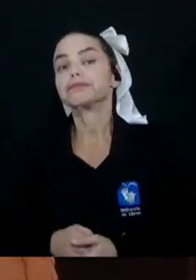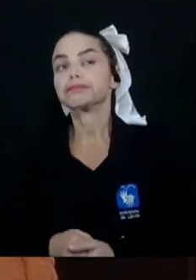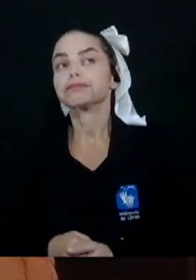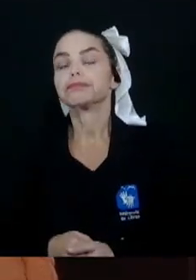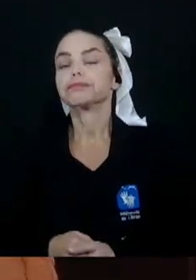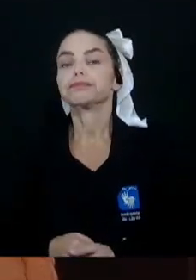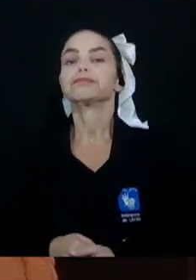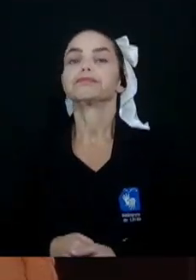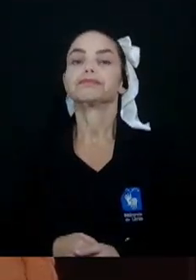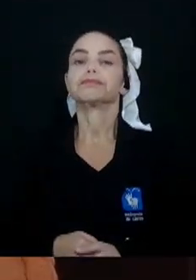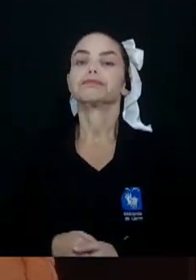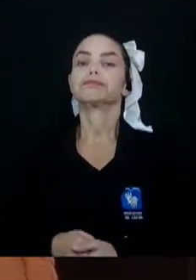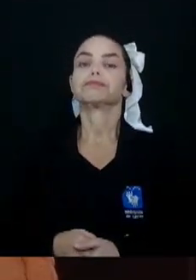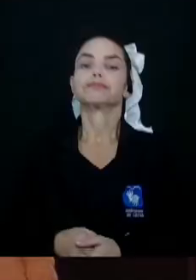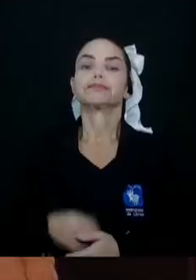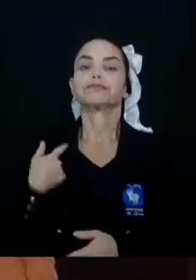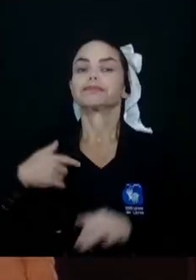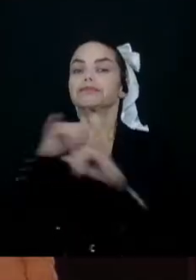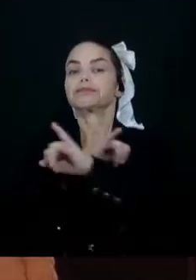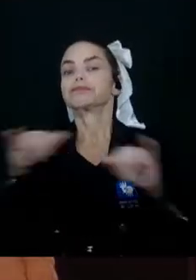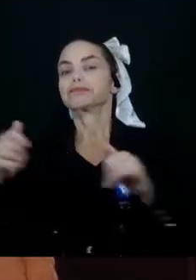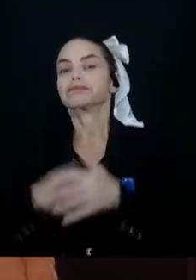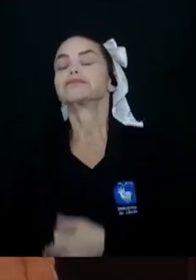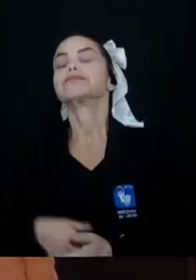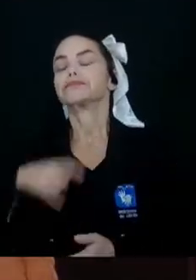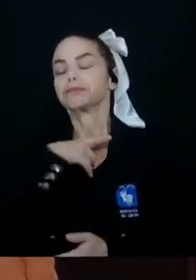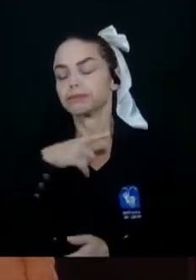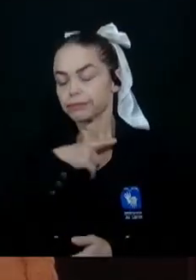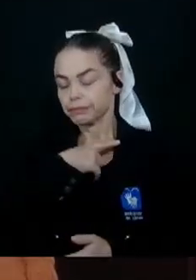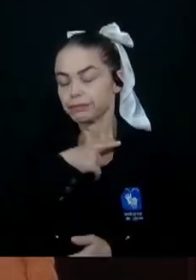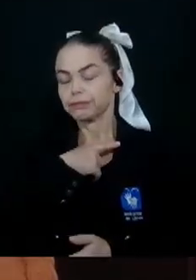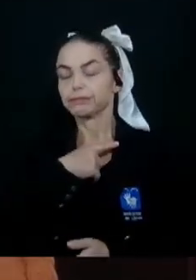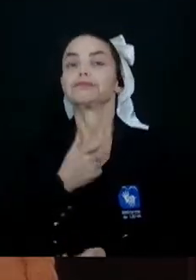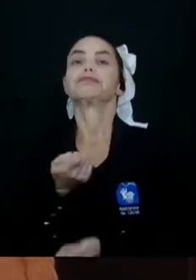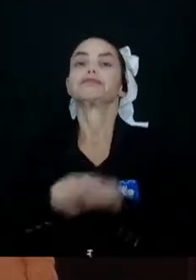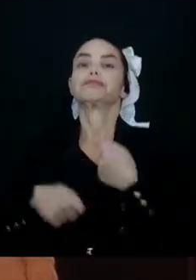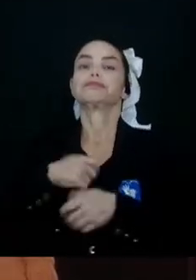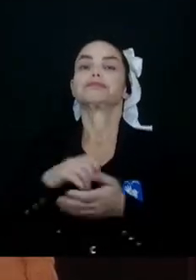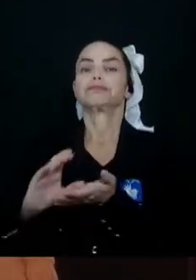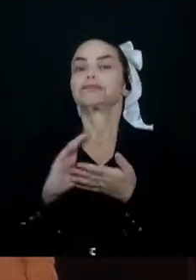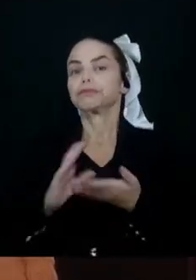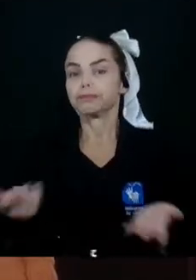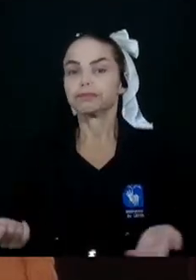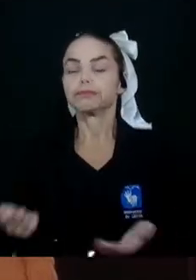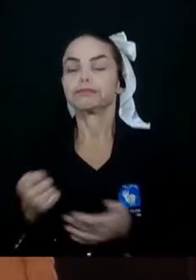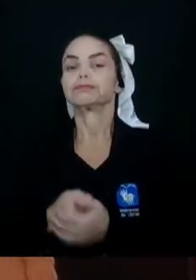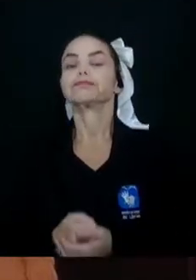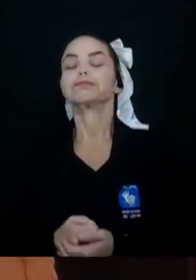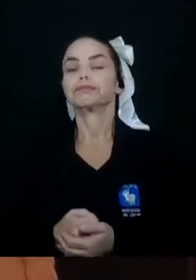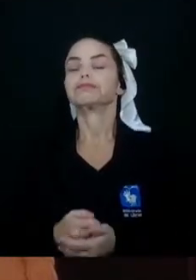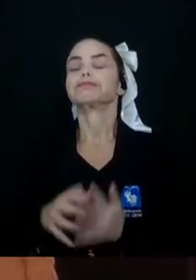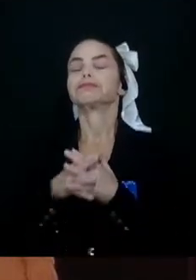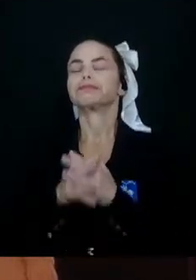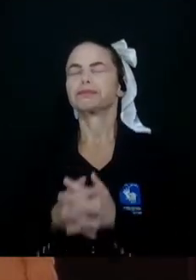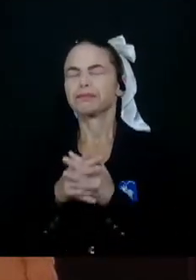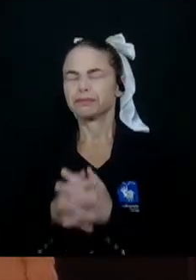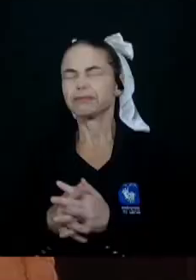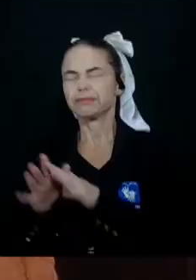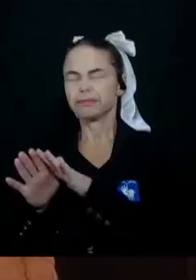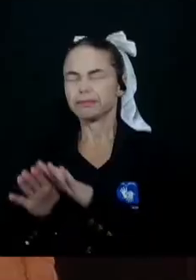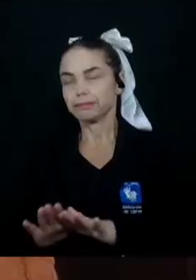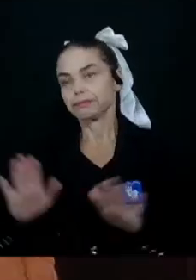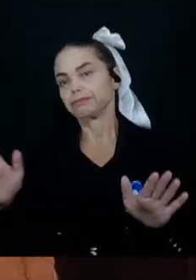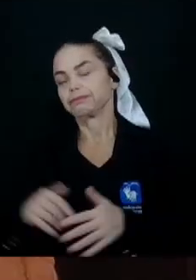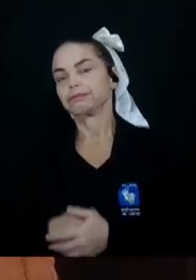fazer essa declaração que tem um rendimento, e aí você pode estar em maus lençóis. Mas, fora isso, não